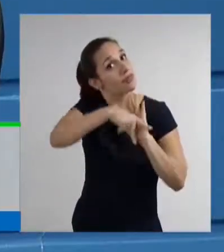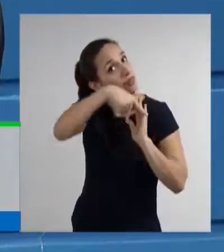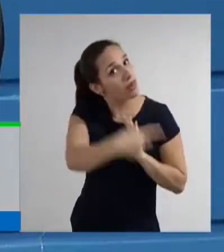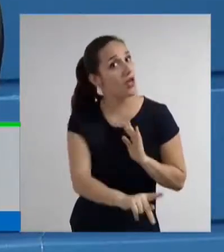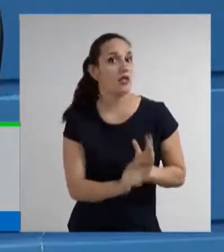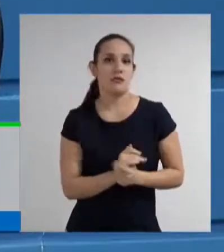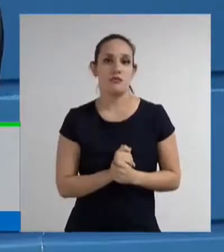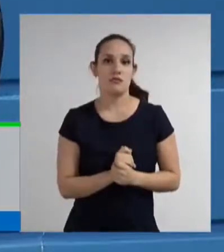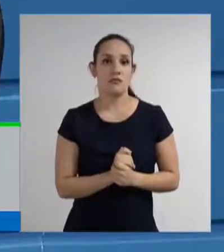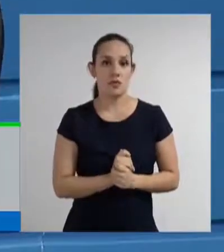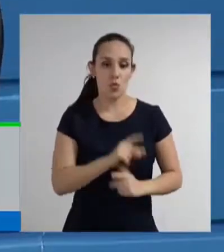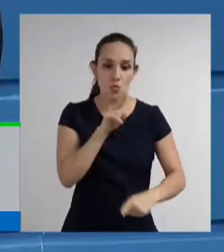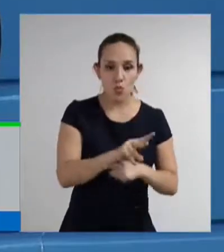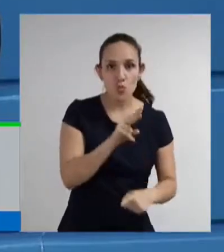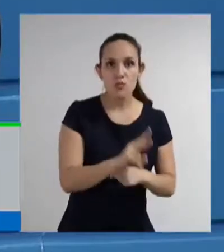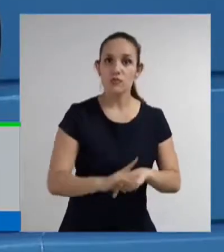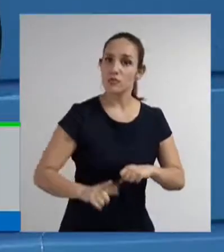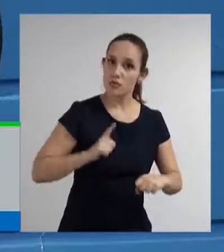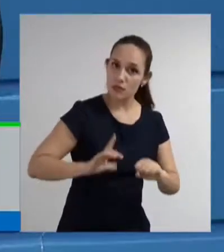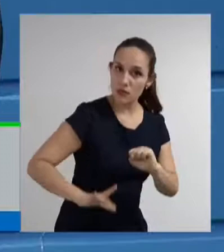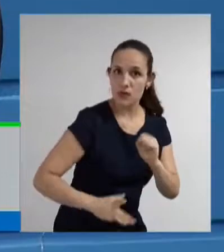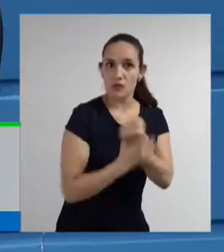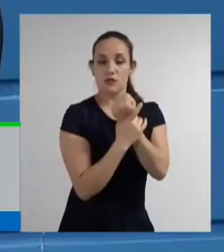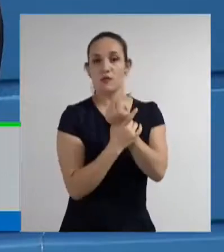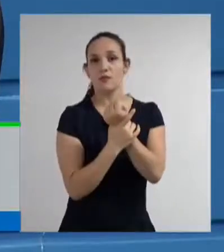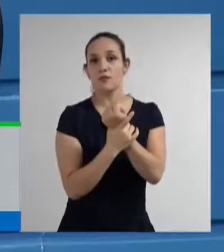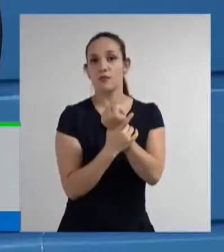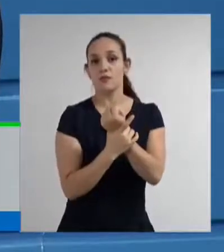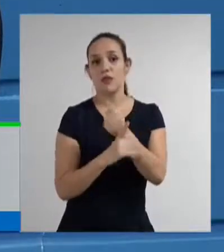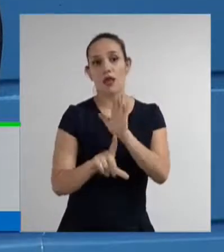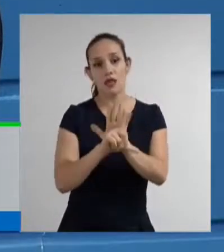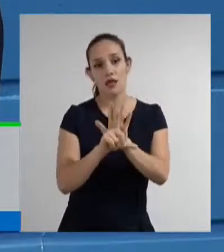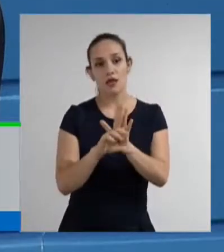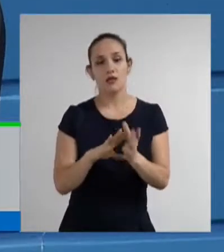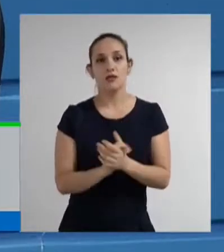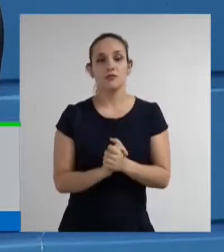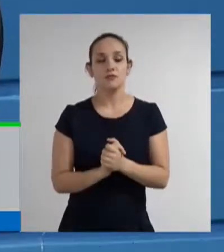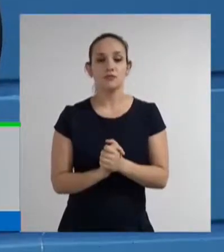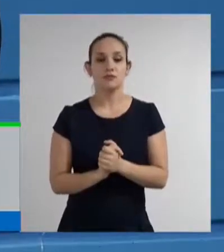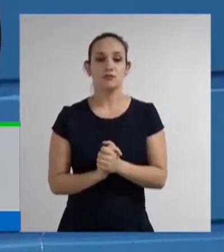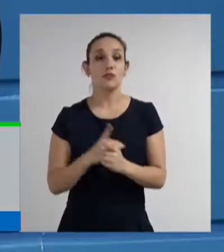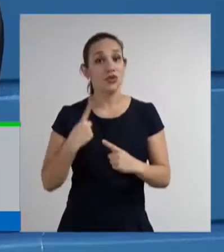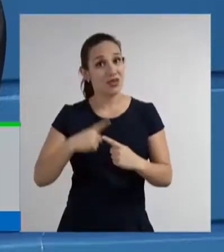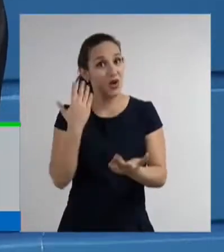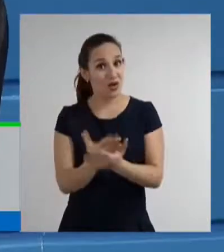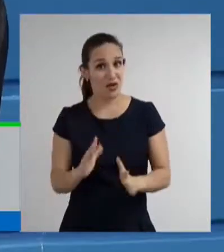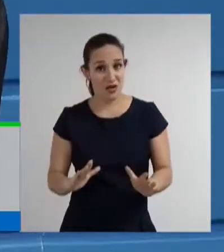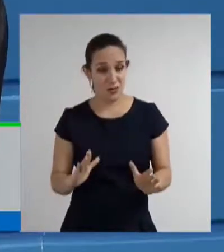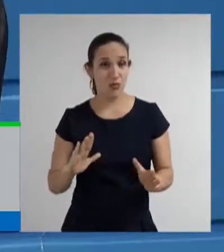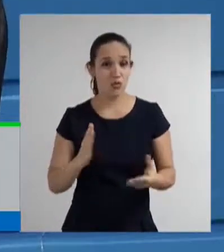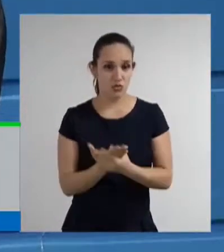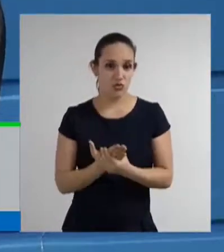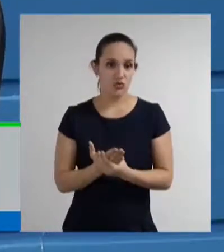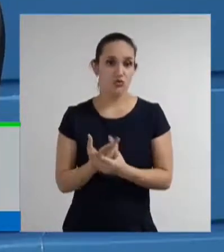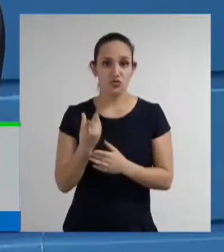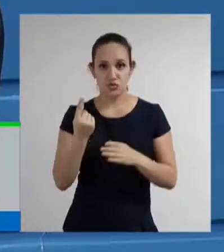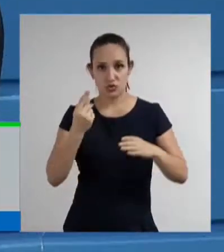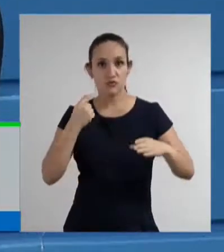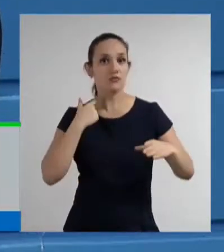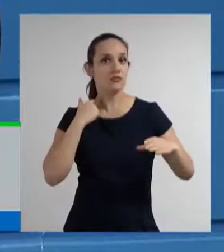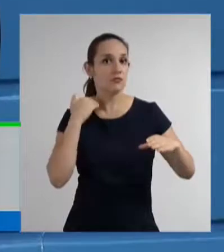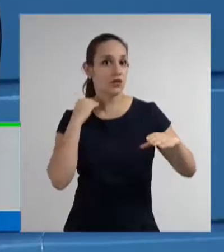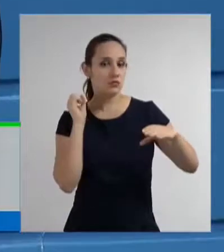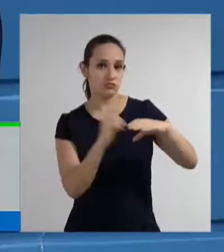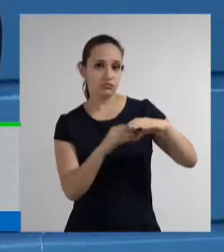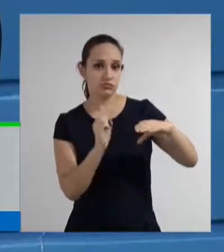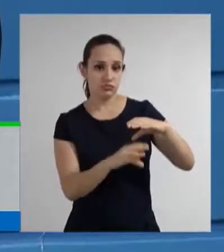que há a manutenção da garantia legal, no sentido de que, encerrado o processo judicial, o valor do depósito judicial, acrescido